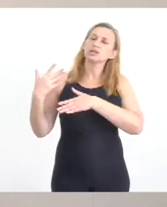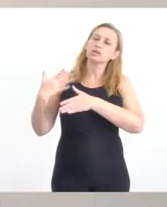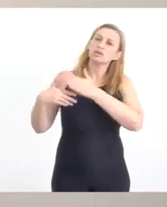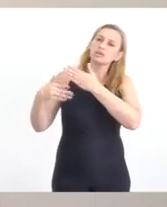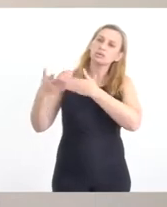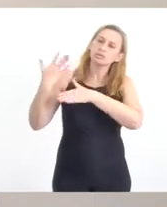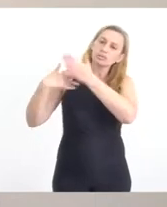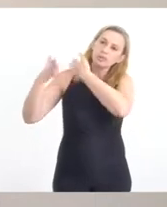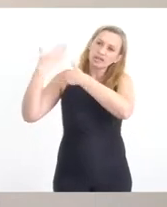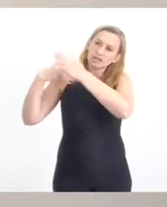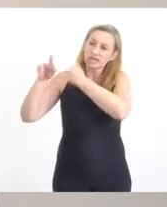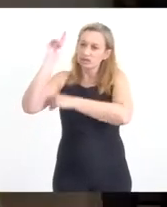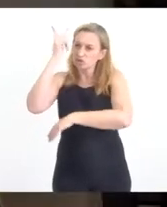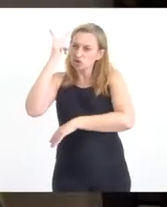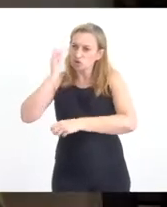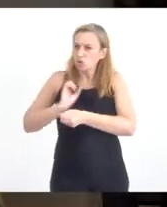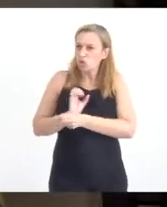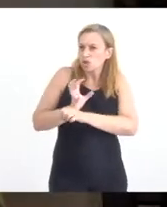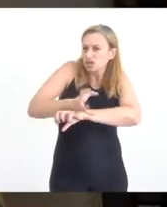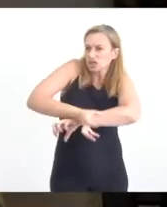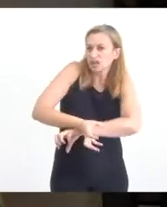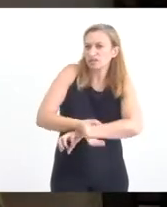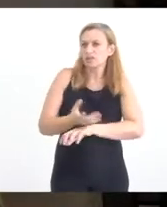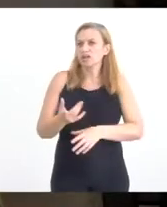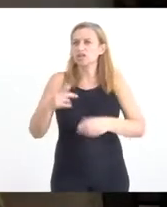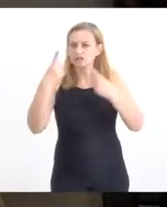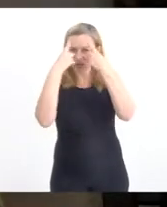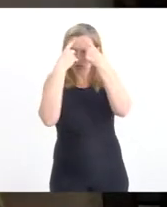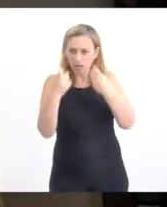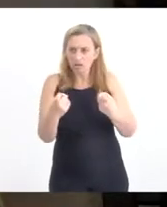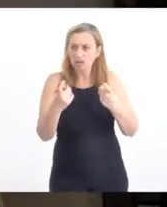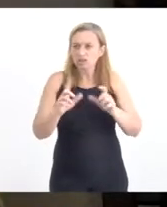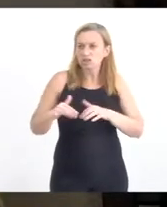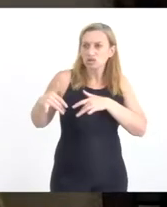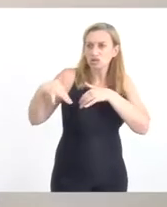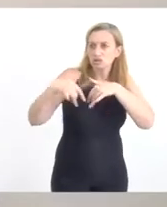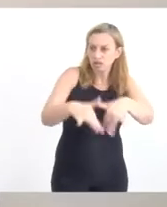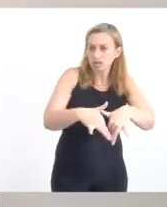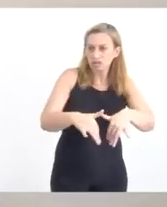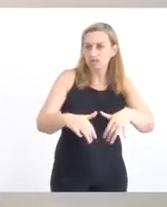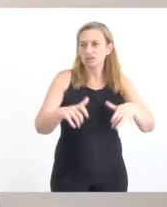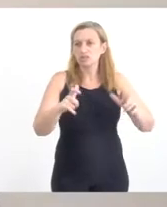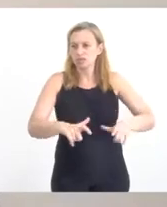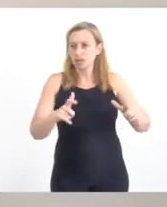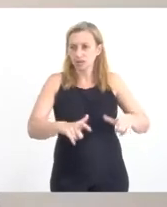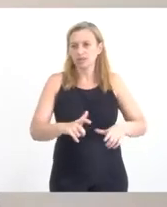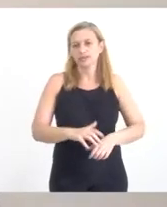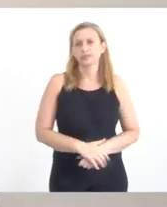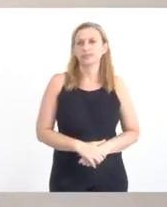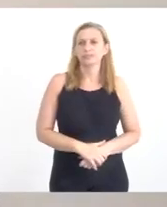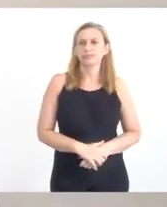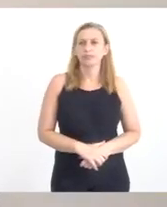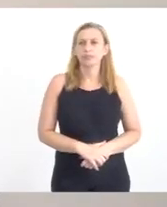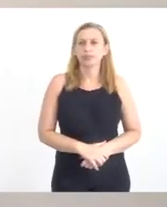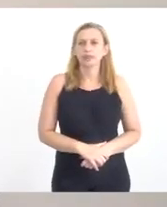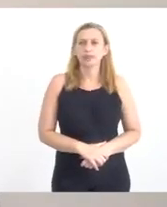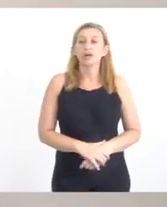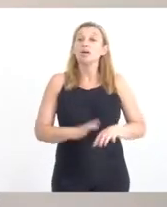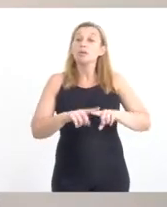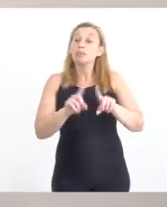e violento de ocupação de invasão de território de raiz e